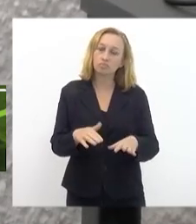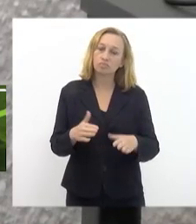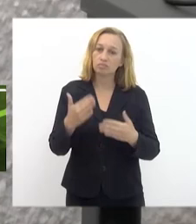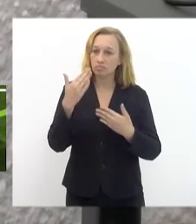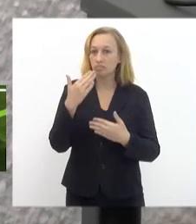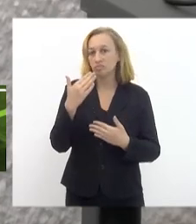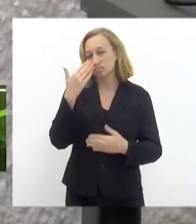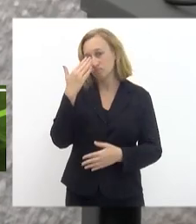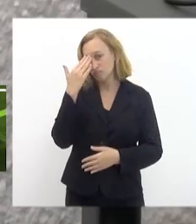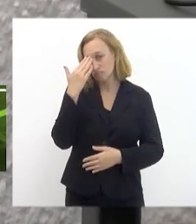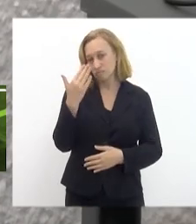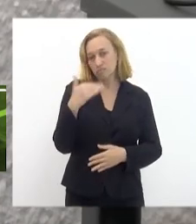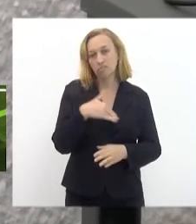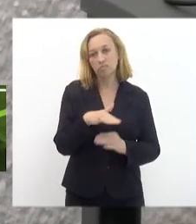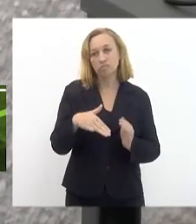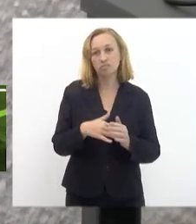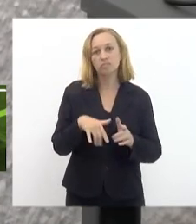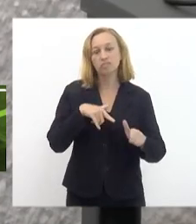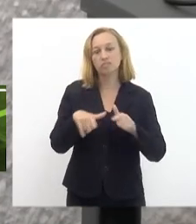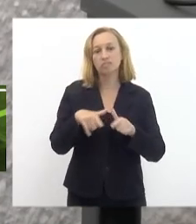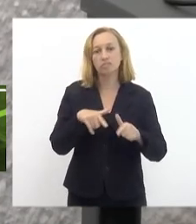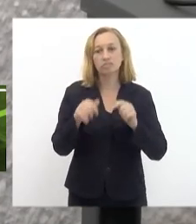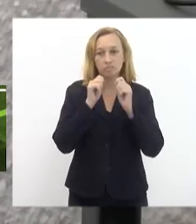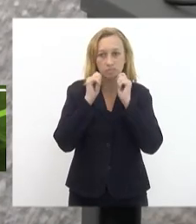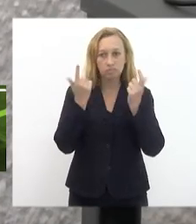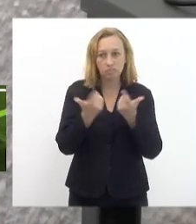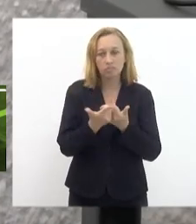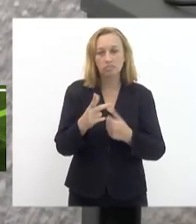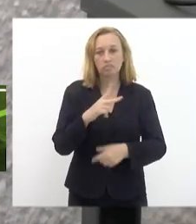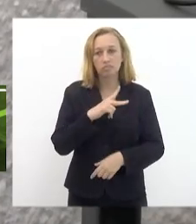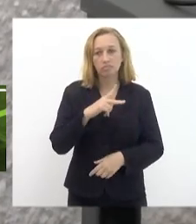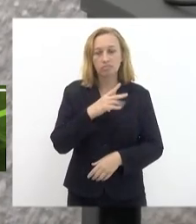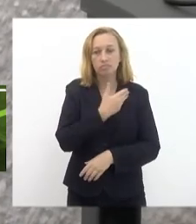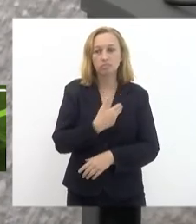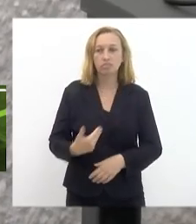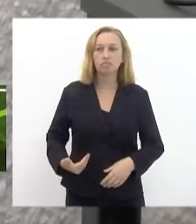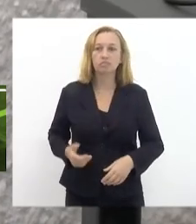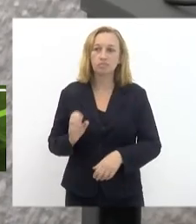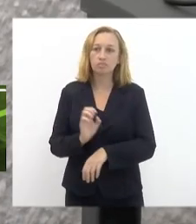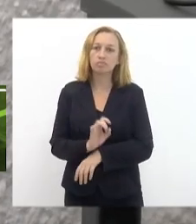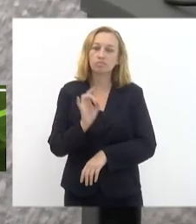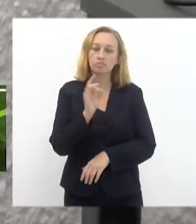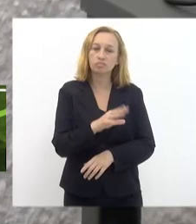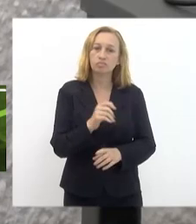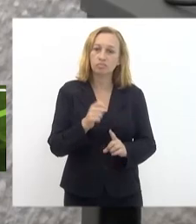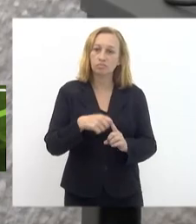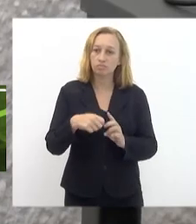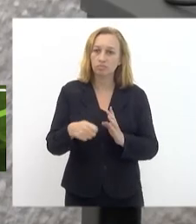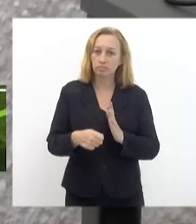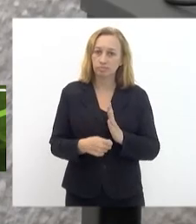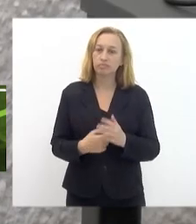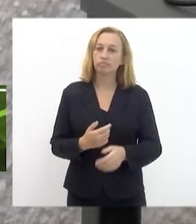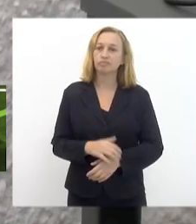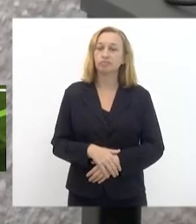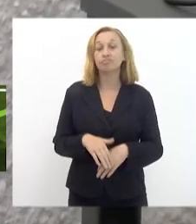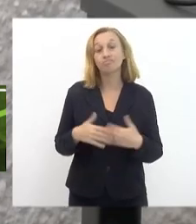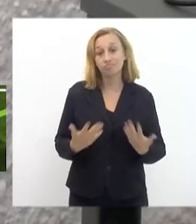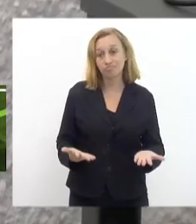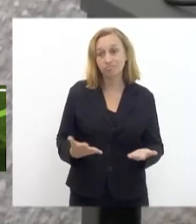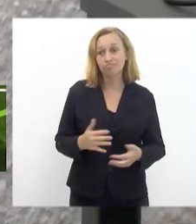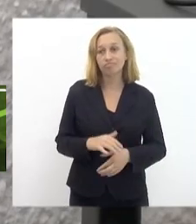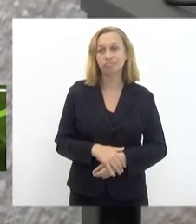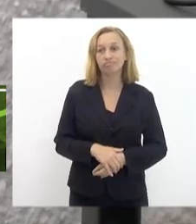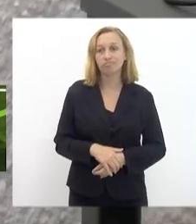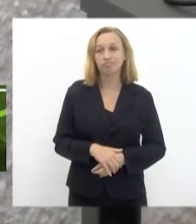a todo o trabalho aqui Assembleia fez e o próprio Governo do Estado fez nesses últimos meses Então